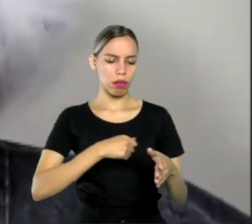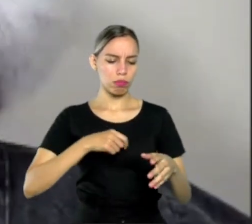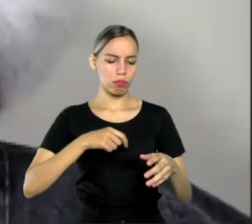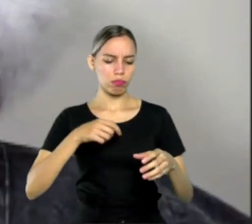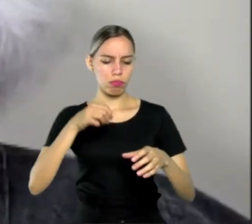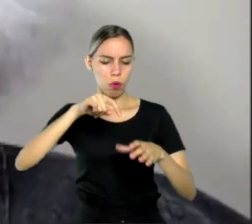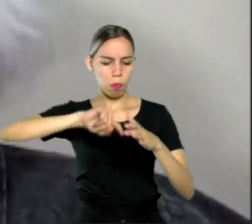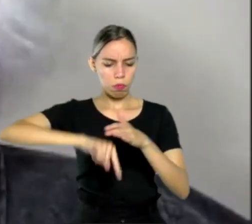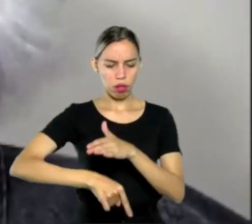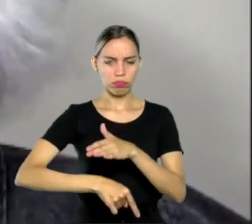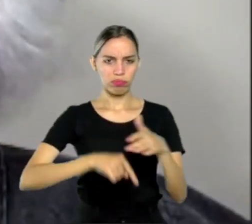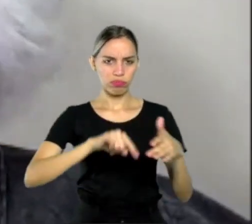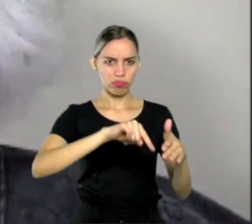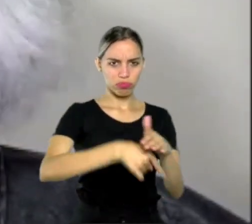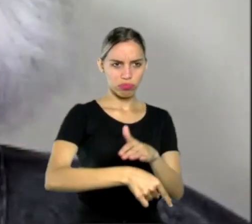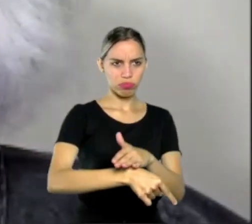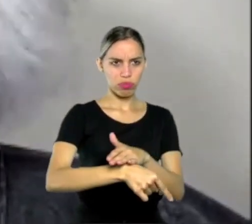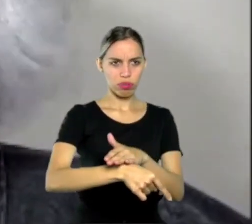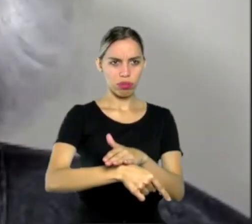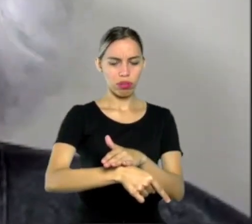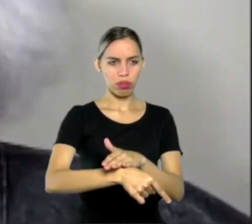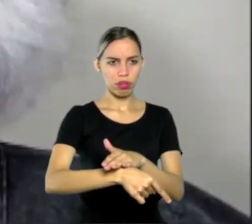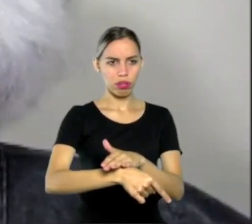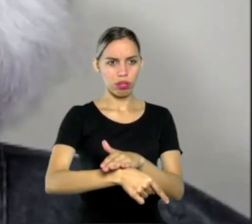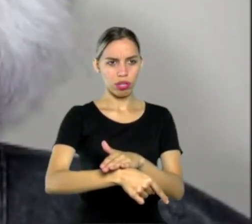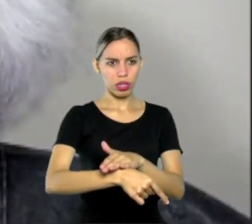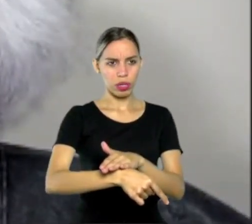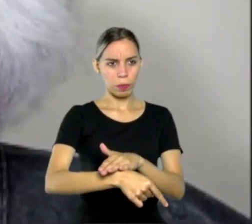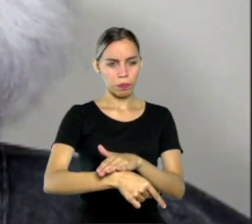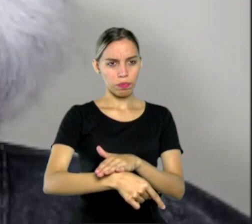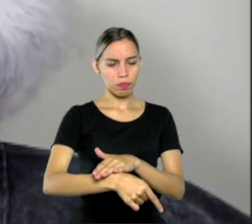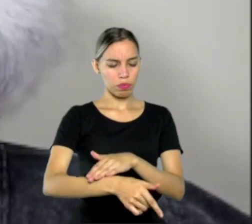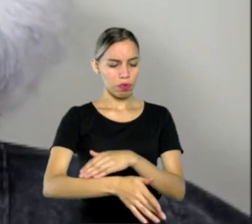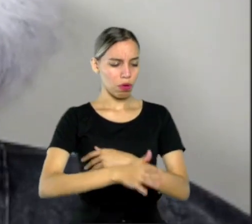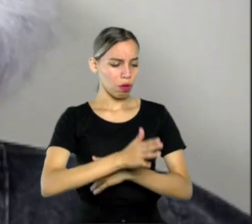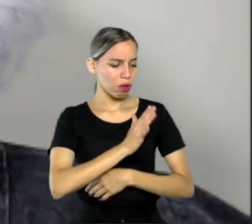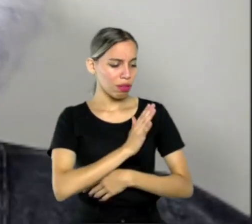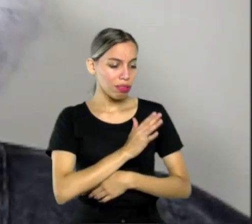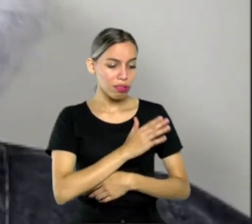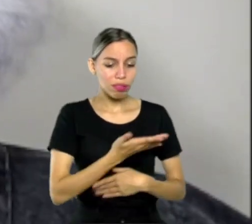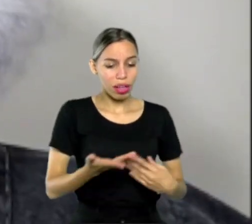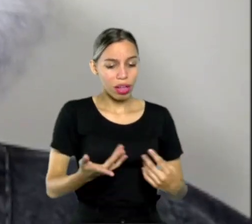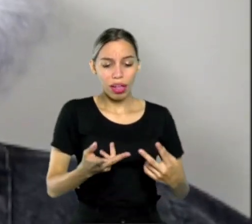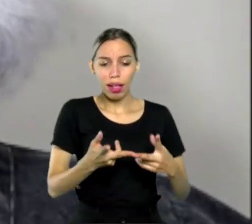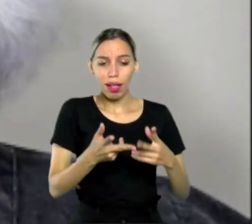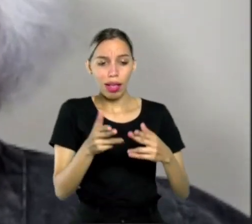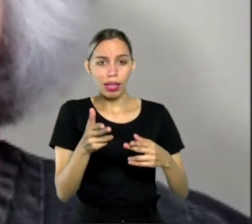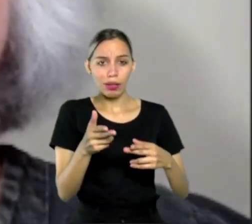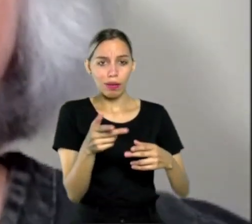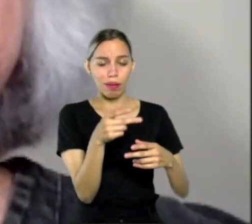É mental, meu caro Watson. Coração é isso, um queijo suíço.